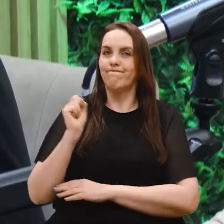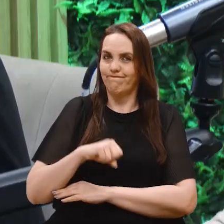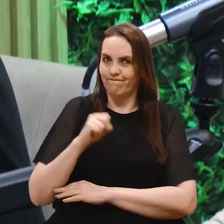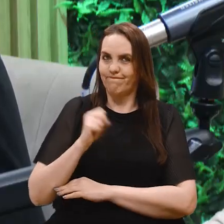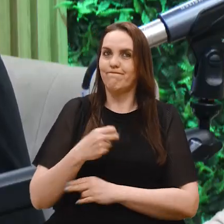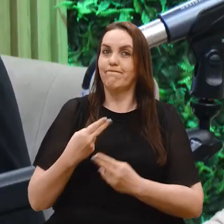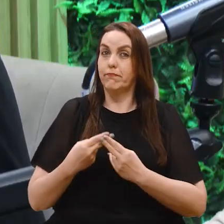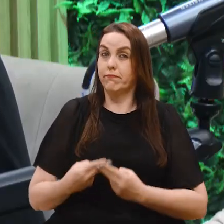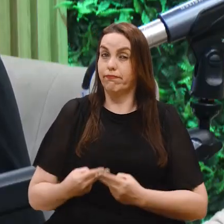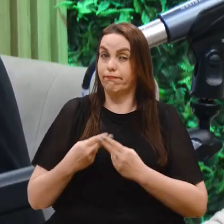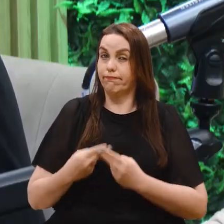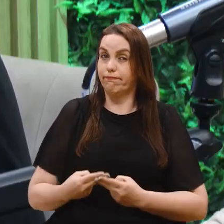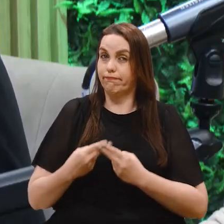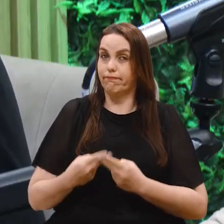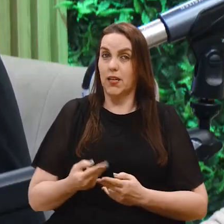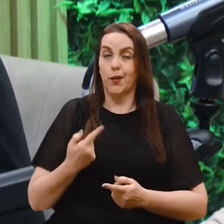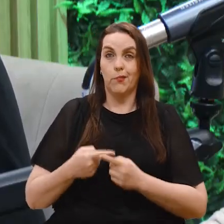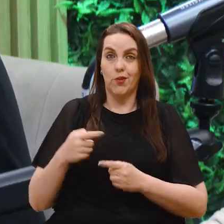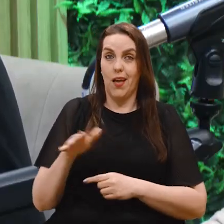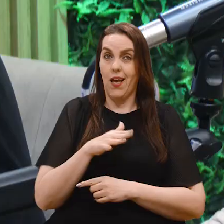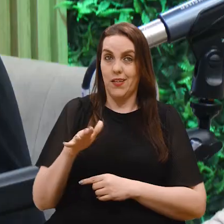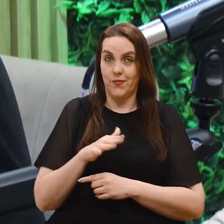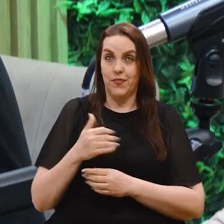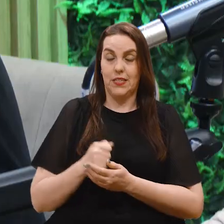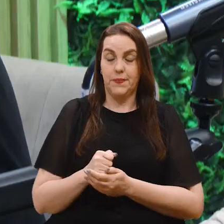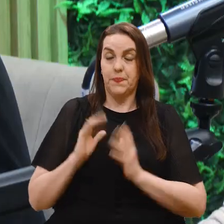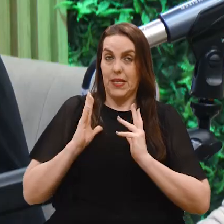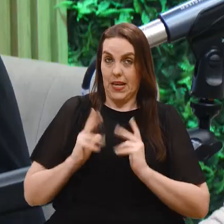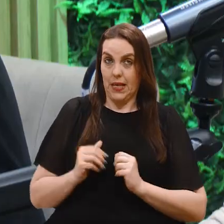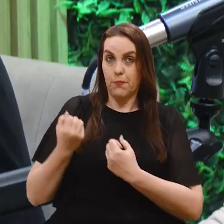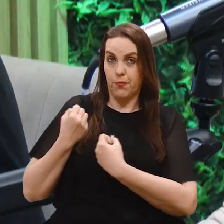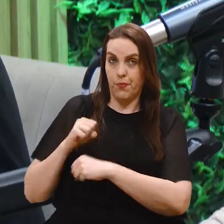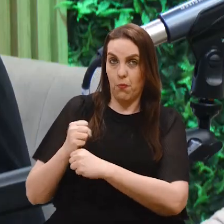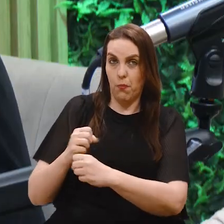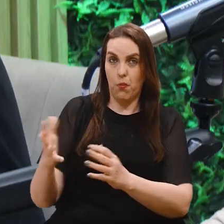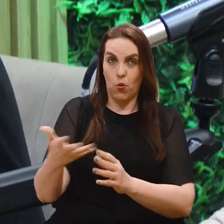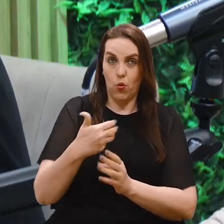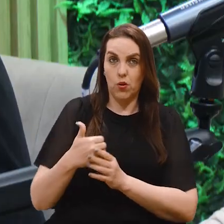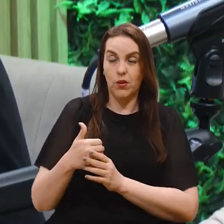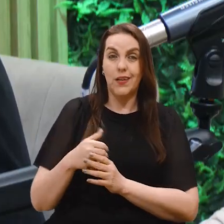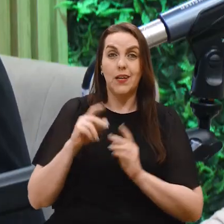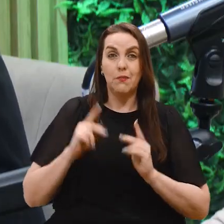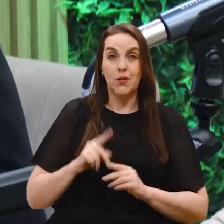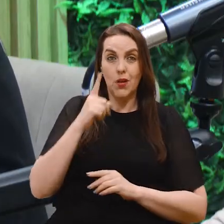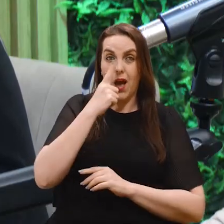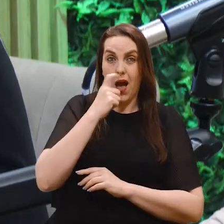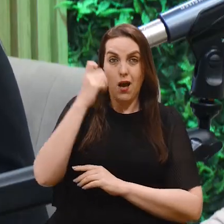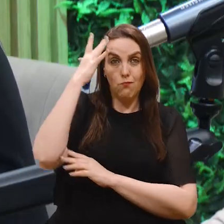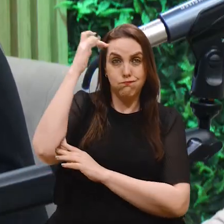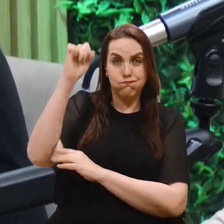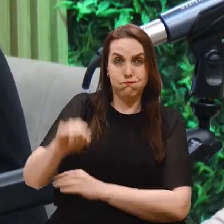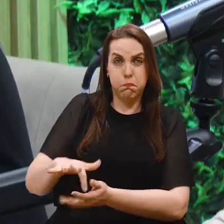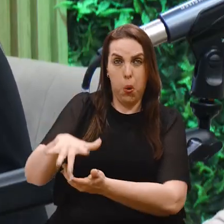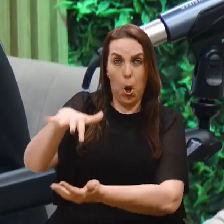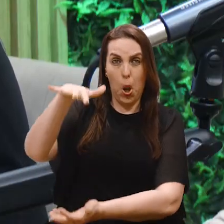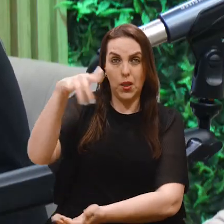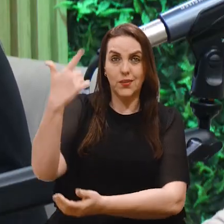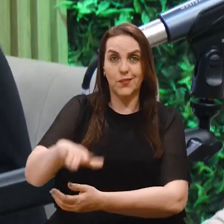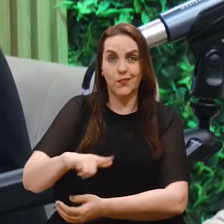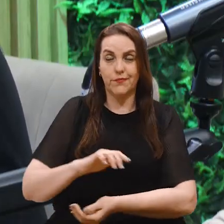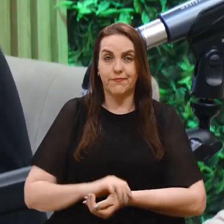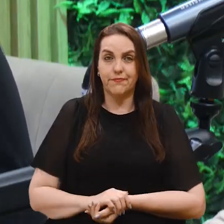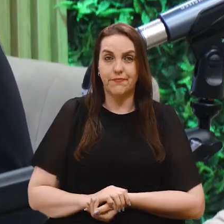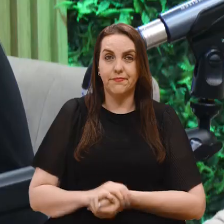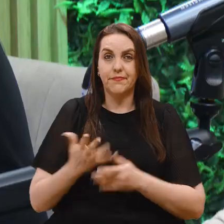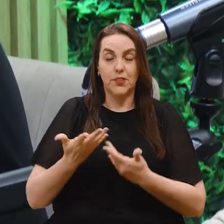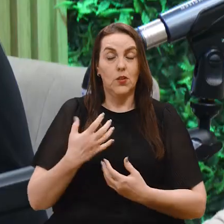porque às vezes tu limpa um lugar lá, o pessoal vai lá e já coloca lixo, no outro dia tá cheio de lixo de novo. Então, isso